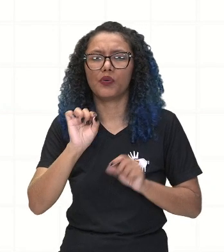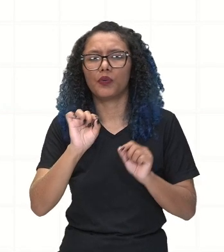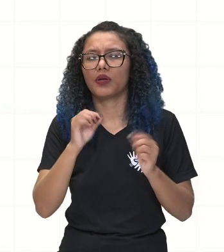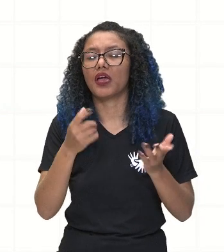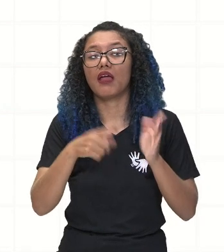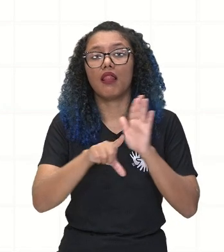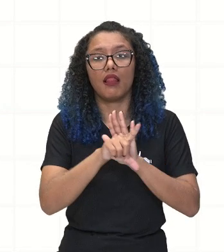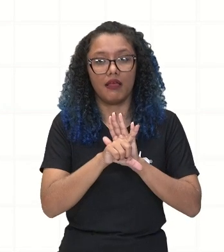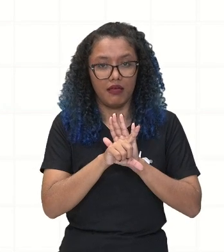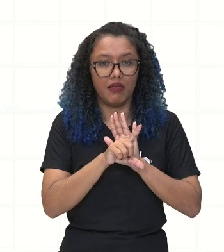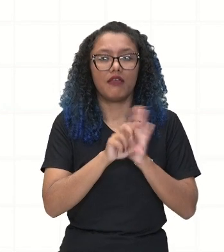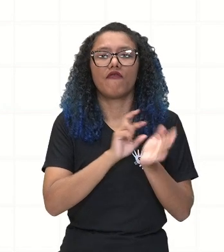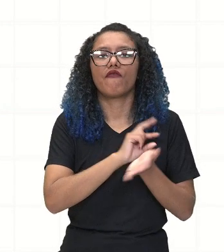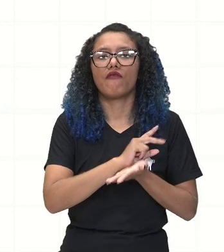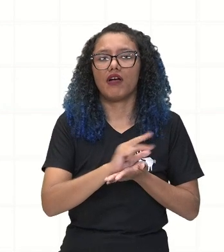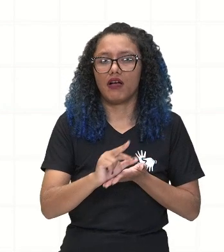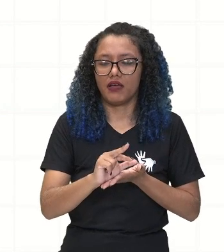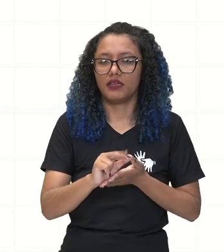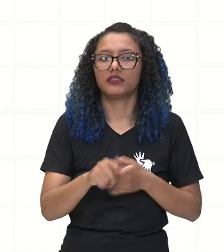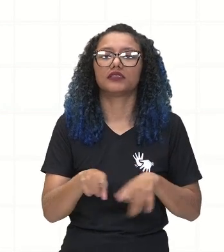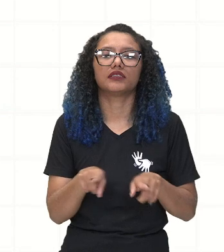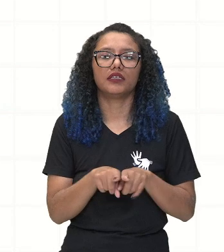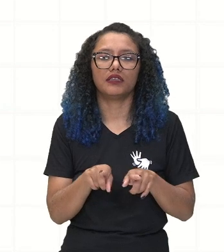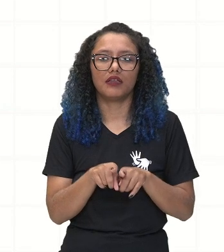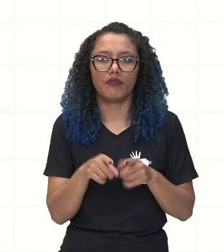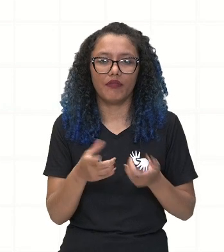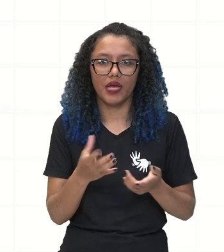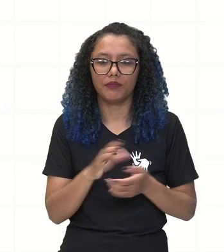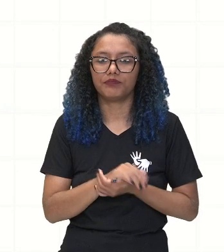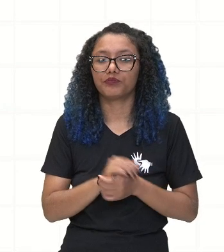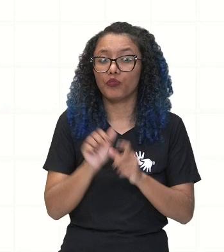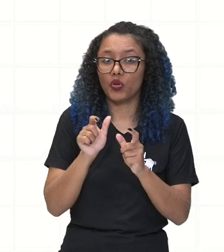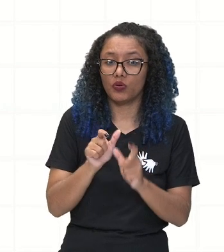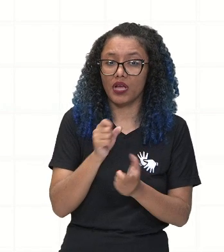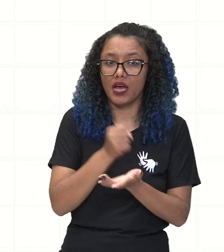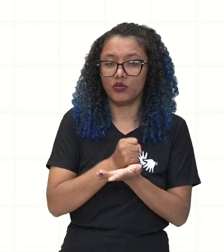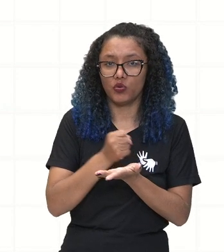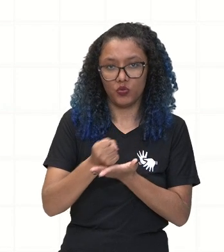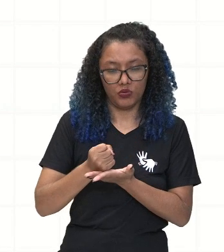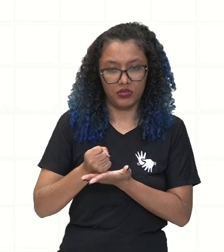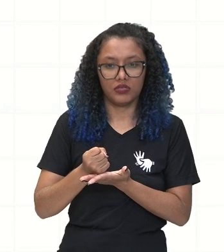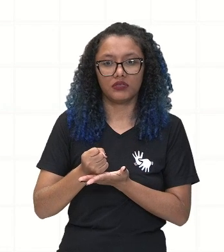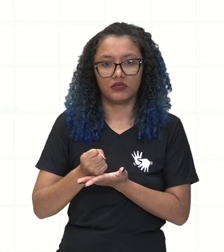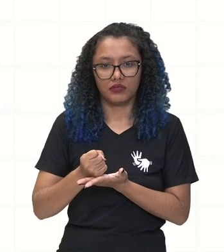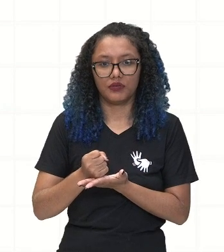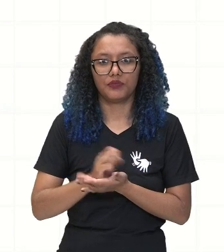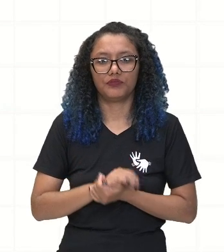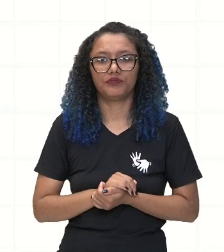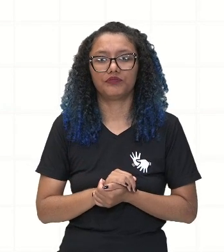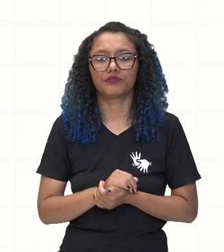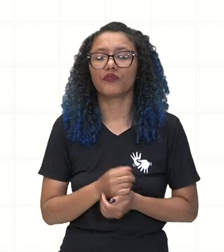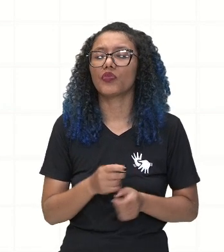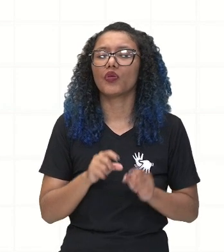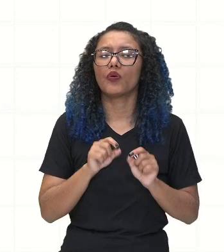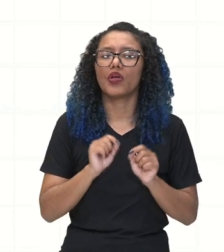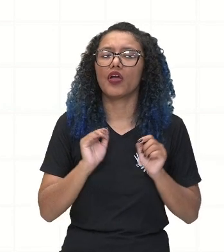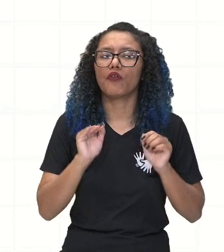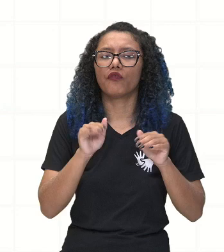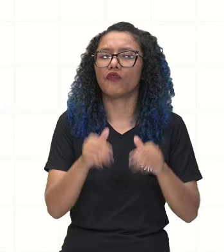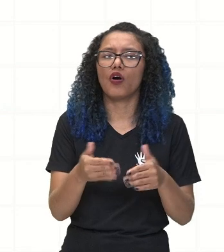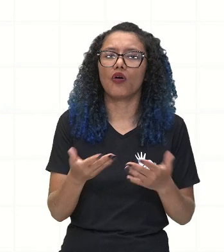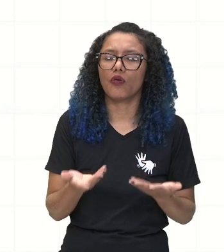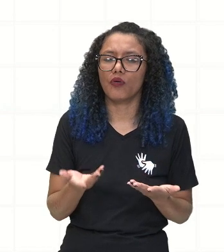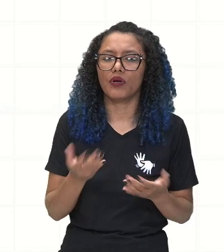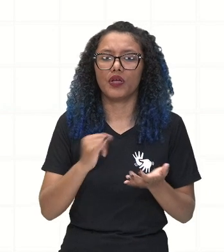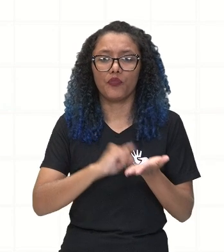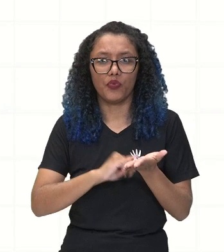quê? Leis. E pelas casas de contratação, que eram responsáveis pelos impostos e